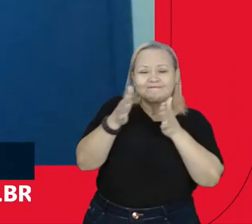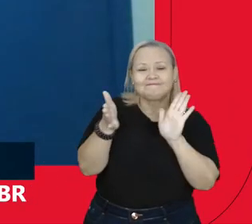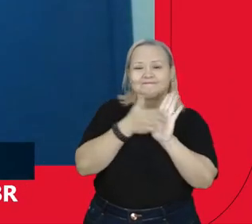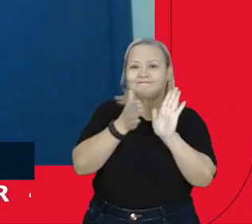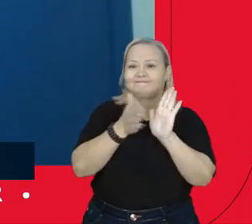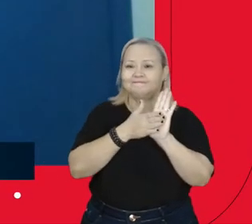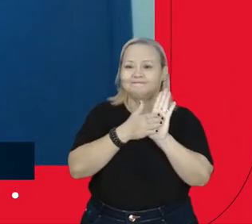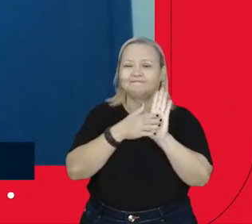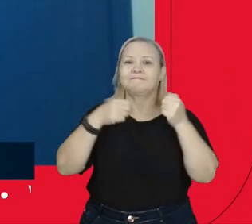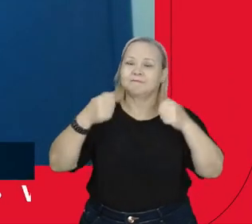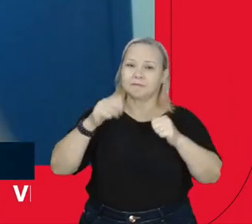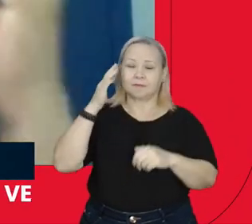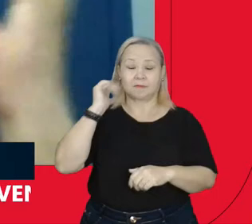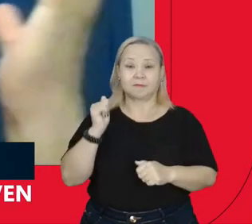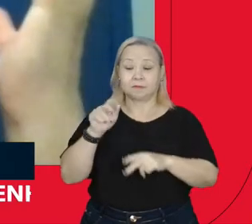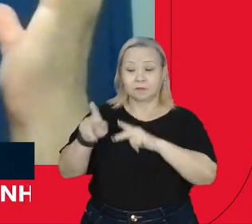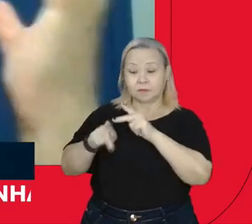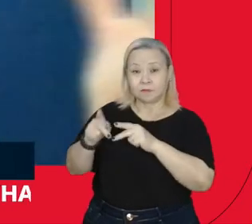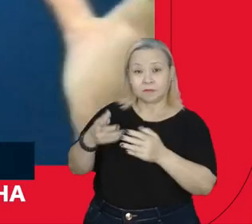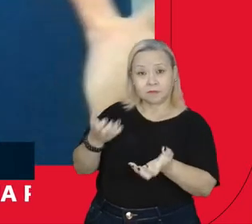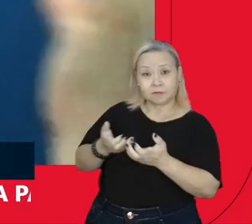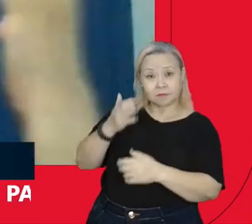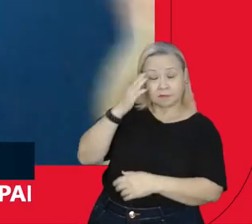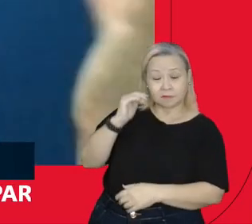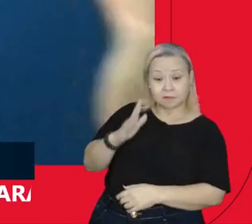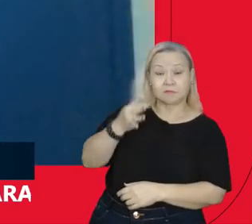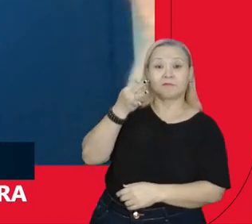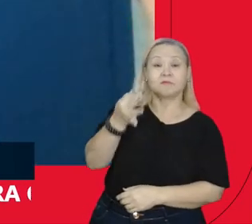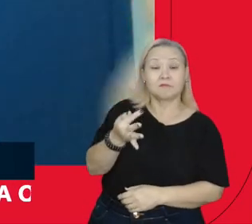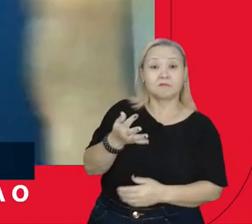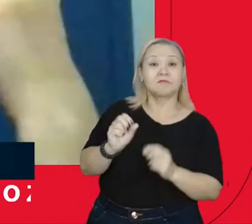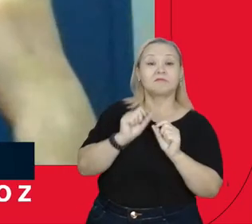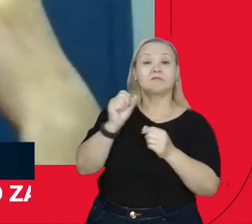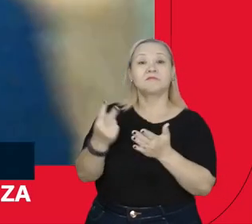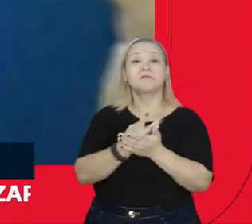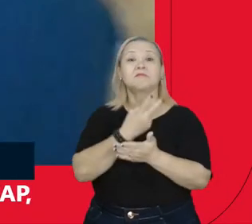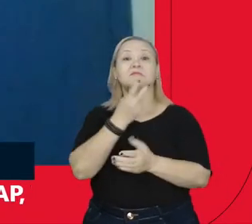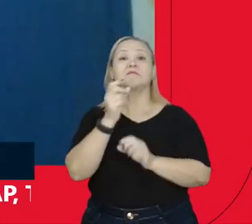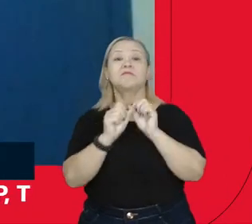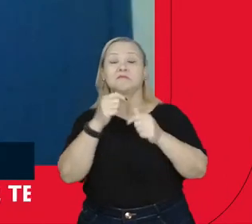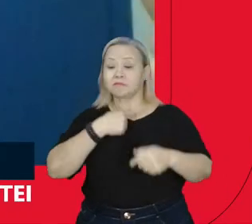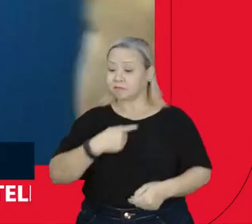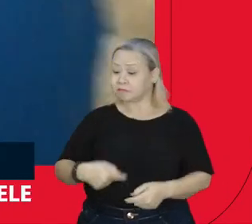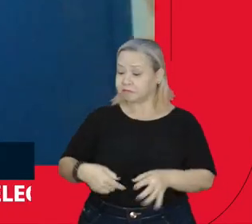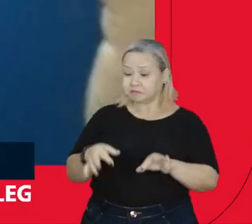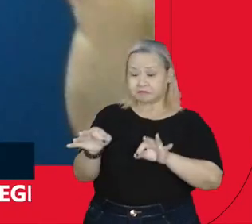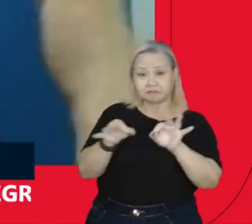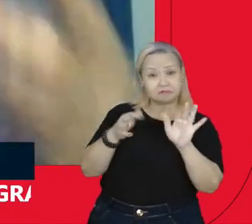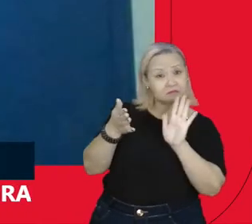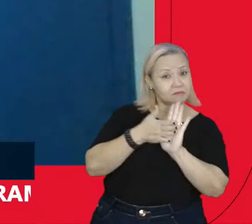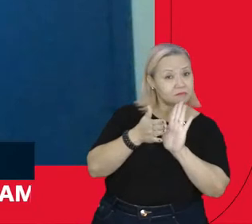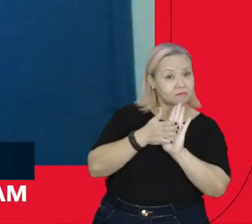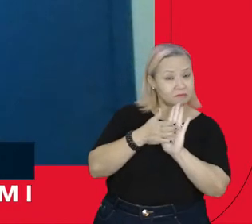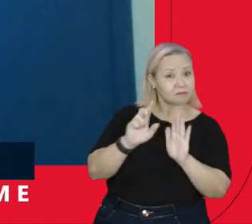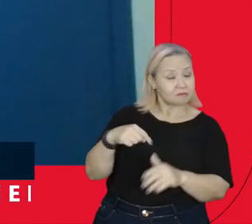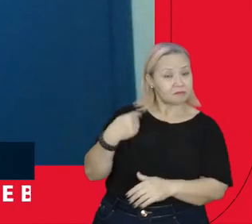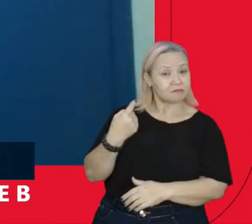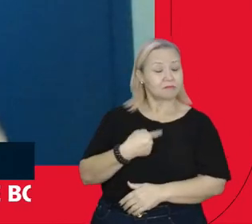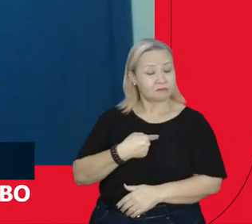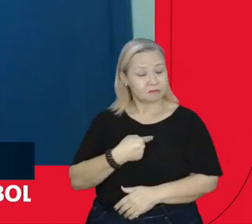propostas. Né? O povo quer saber do futuro, quer saber o que vai acontecer, o que os governos estão propondo. Né? E